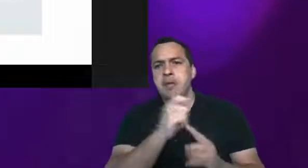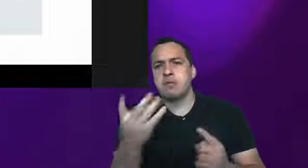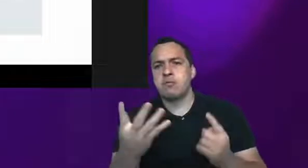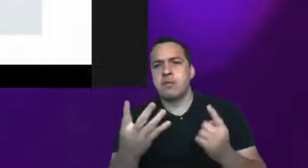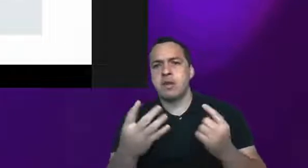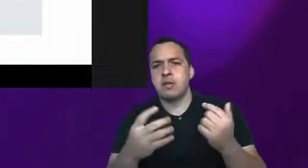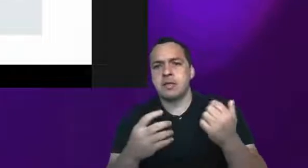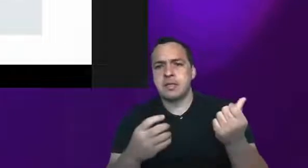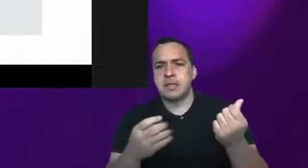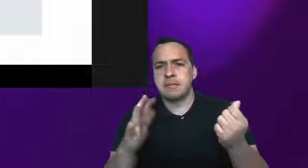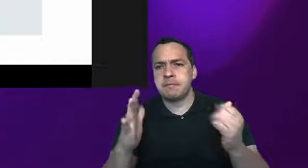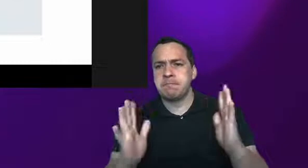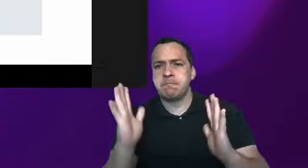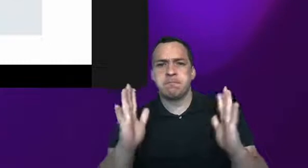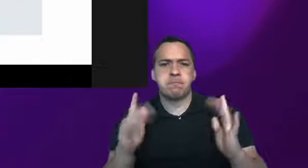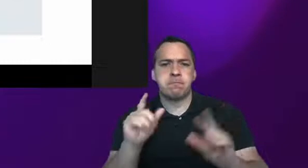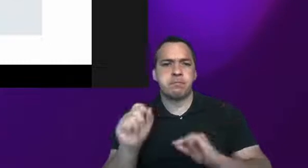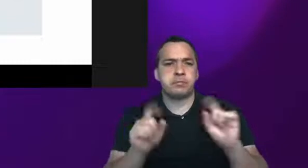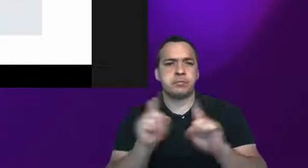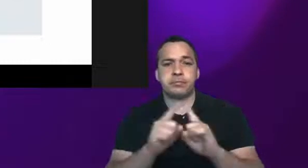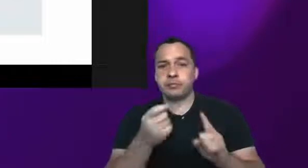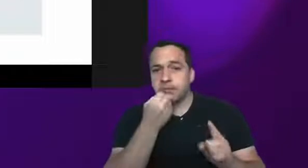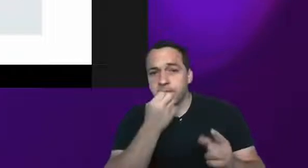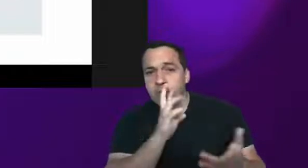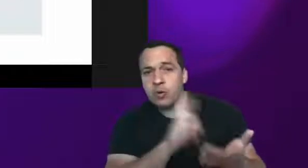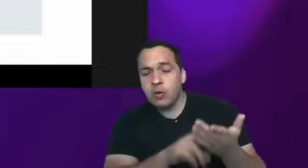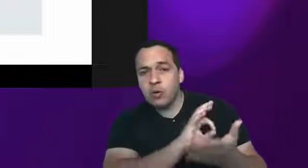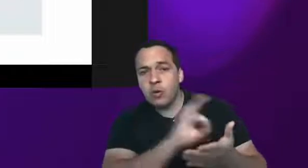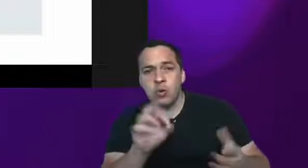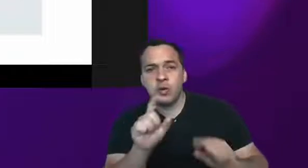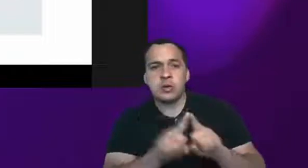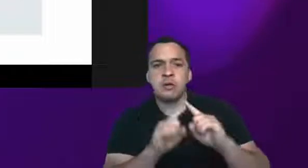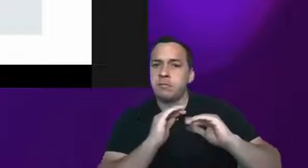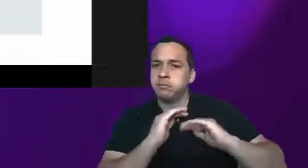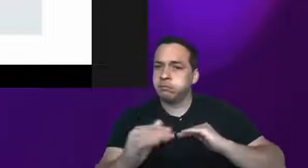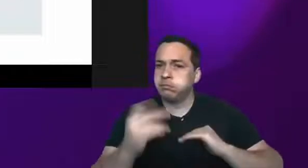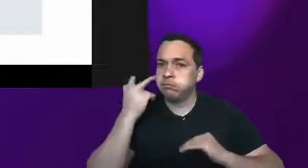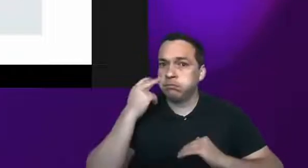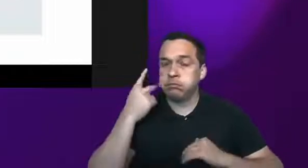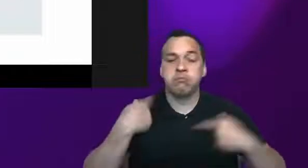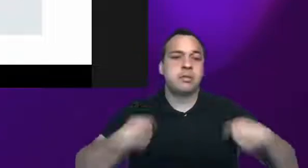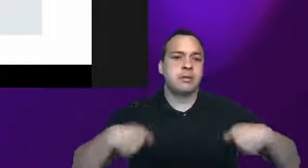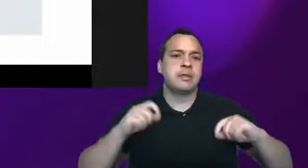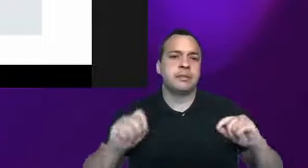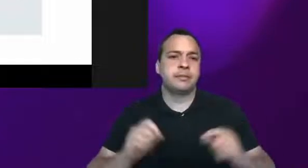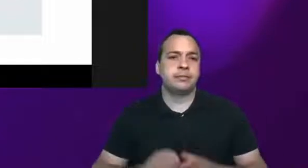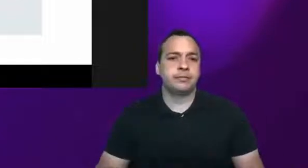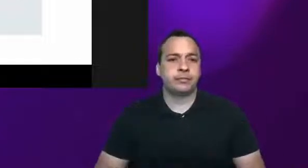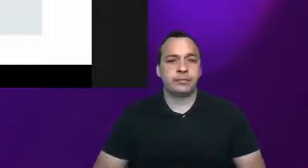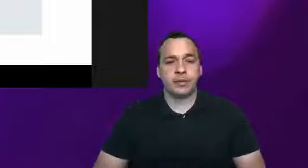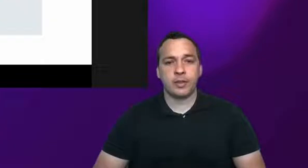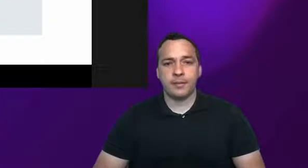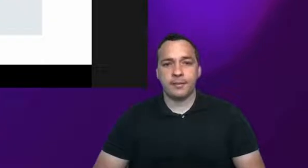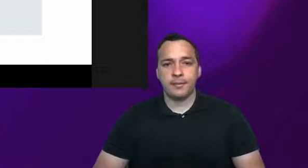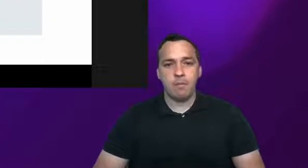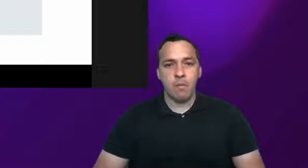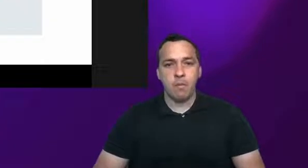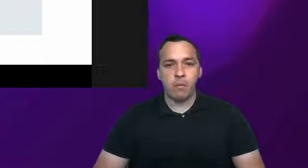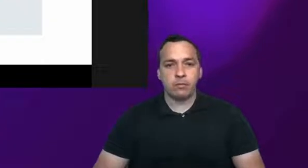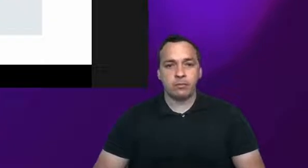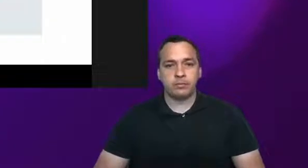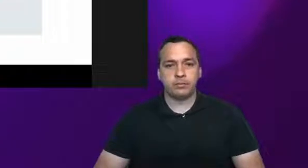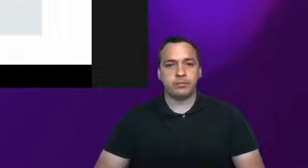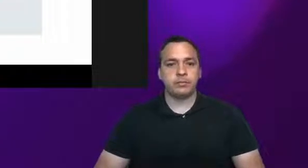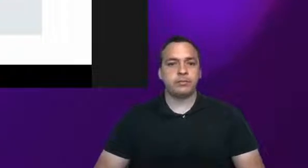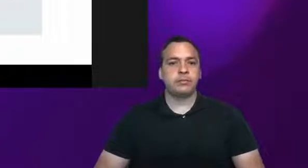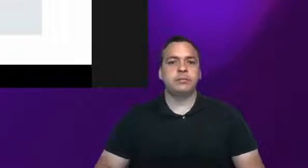e uma boa resposta ou pelo menos estabilização são absolutamente necessárias. O tratamento do tumor primário,